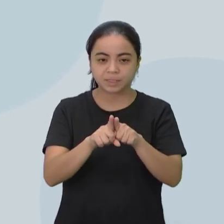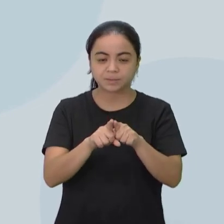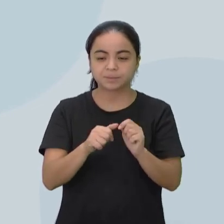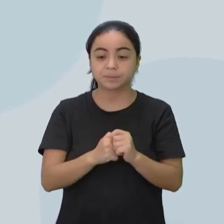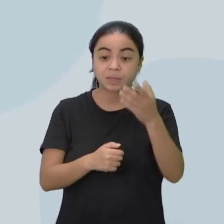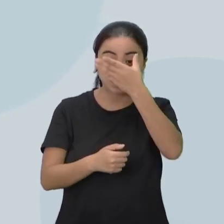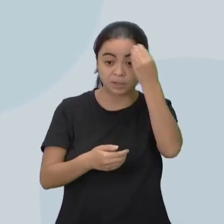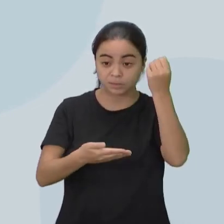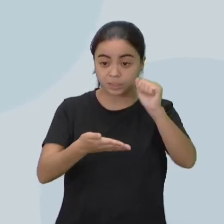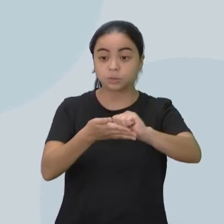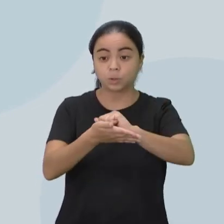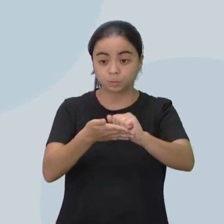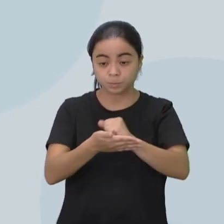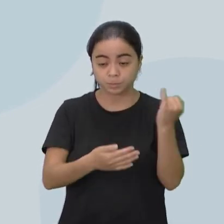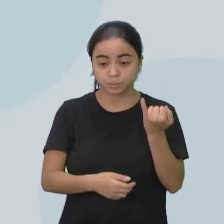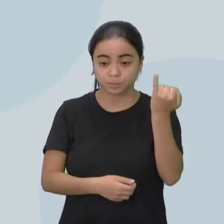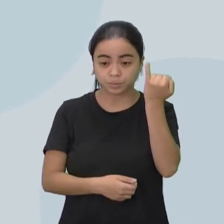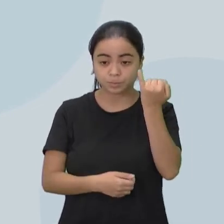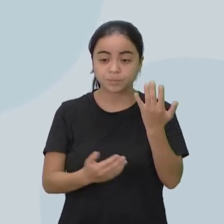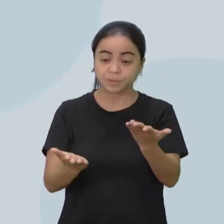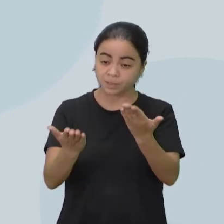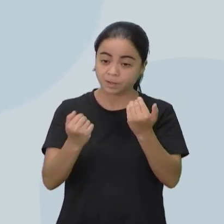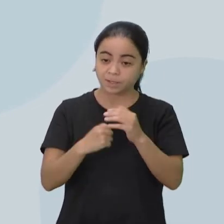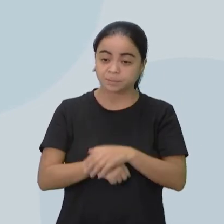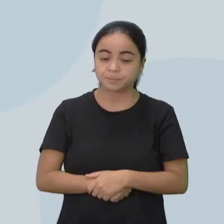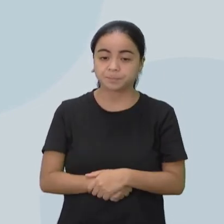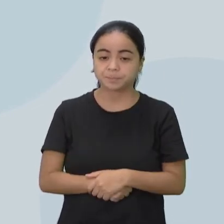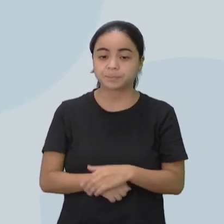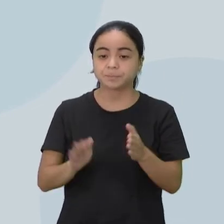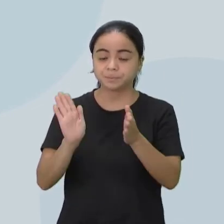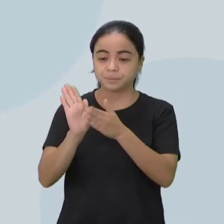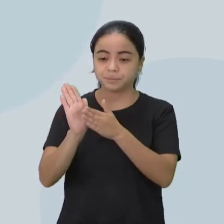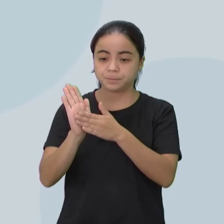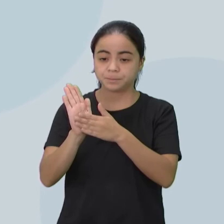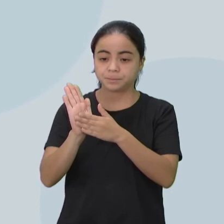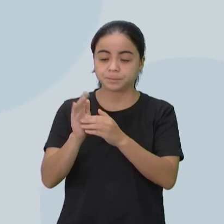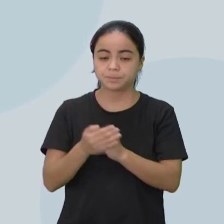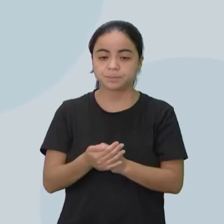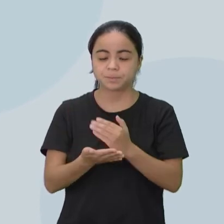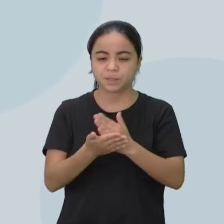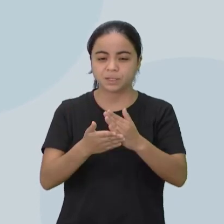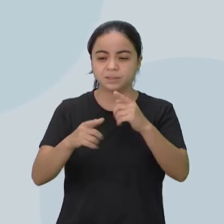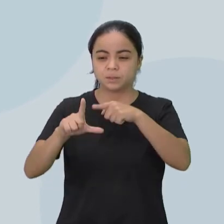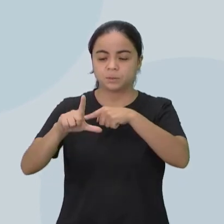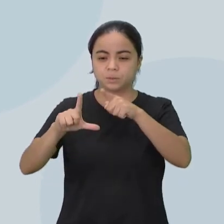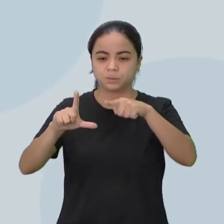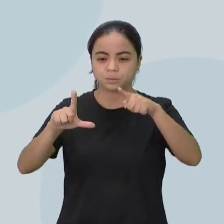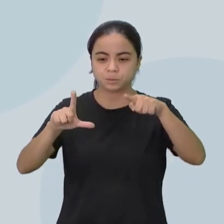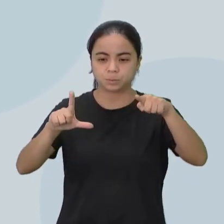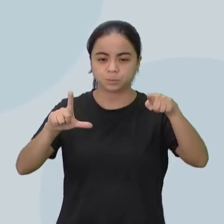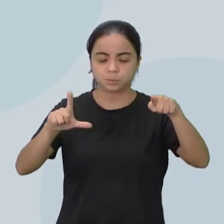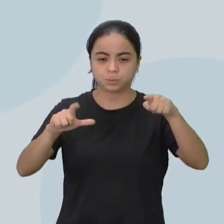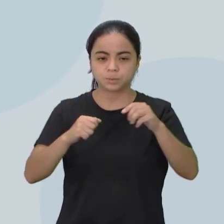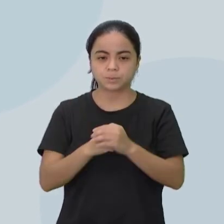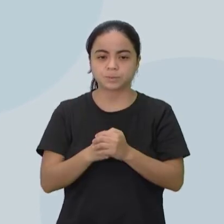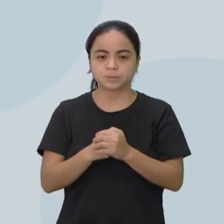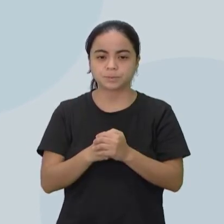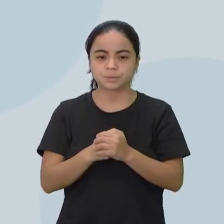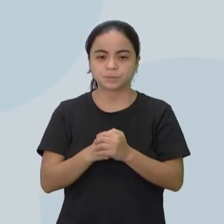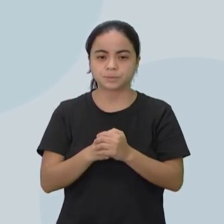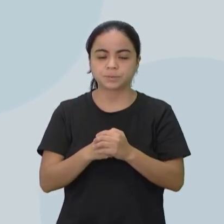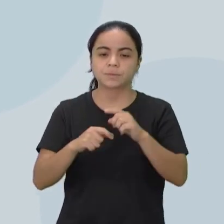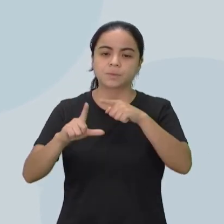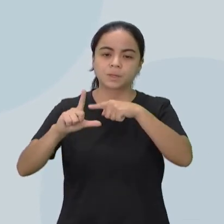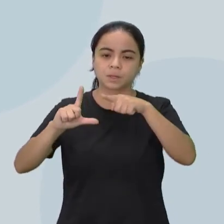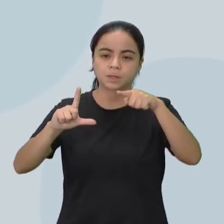diário. Olha aqui a minha proposta, ó. A partir desse gráfico que é dado aqui nesse desenho, monte uma tabela